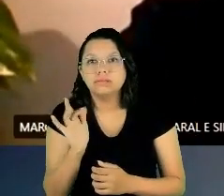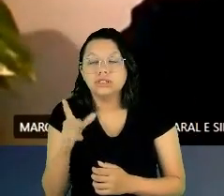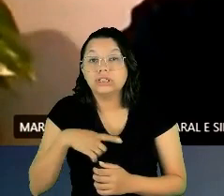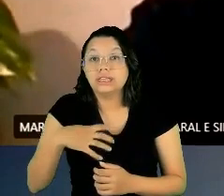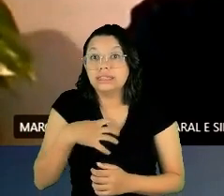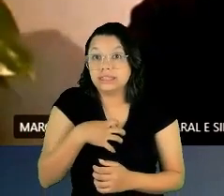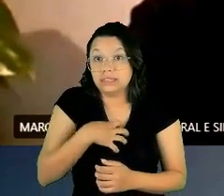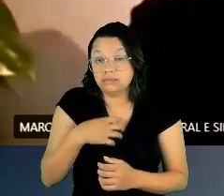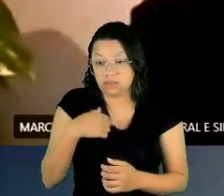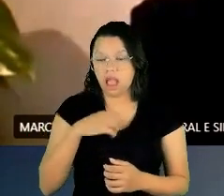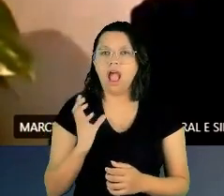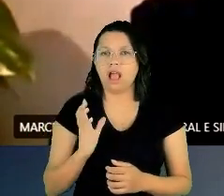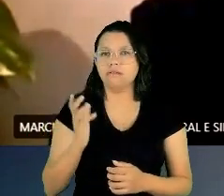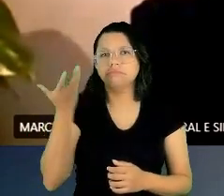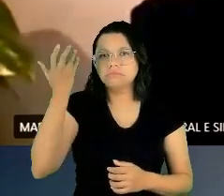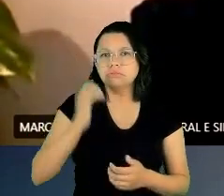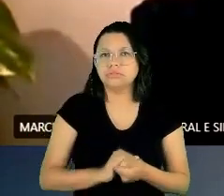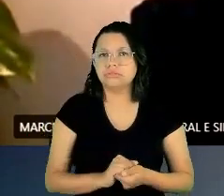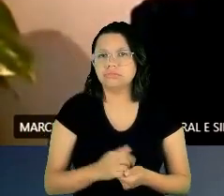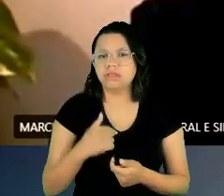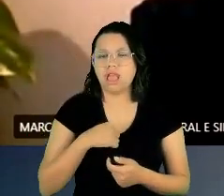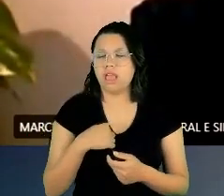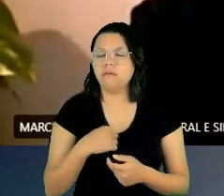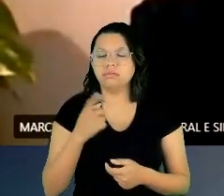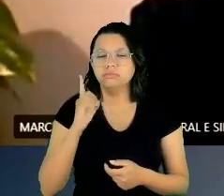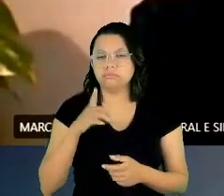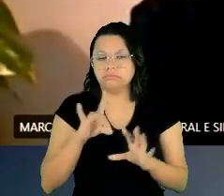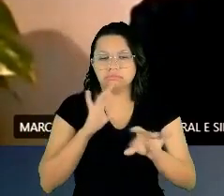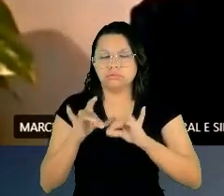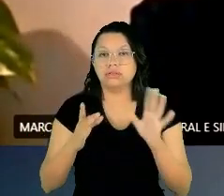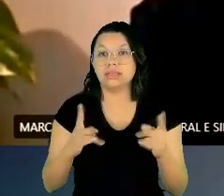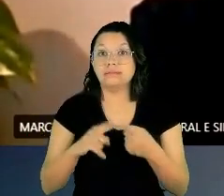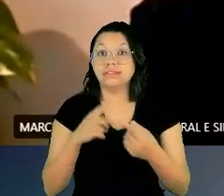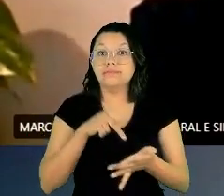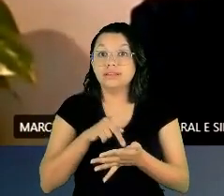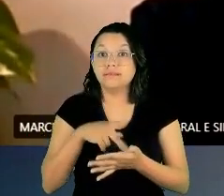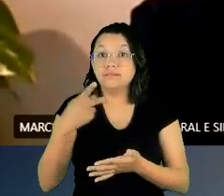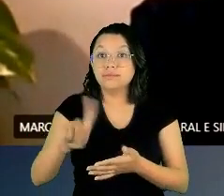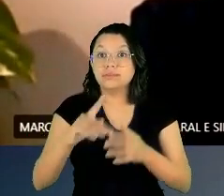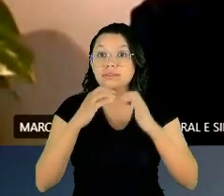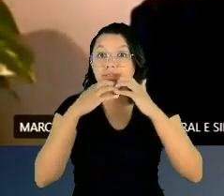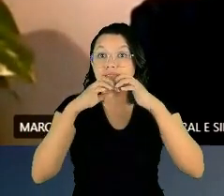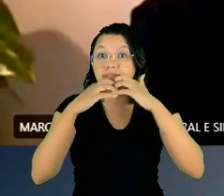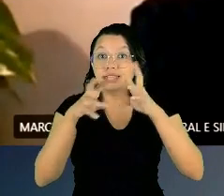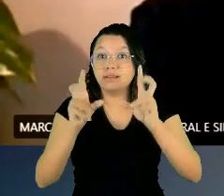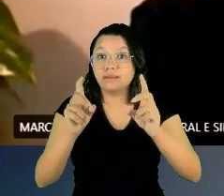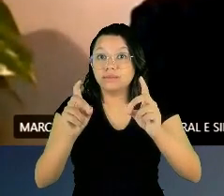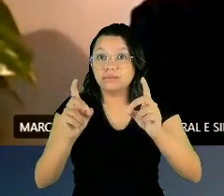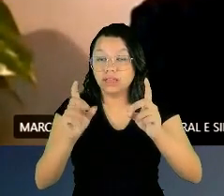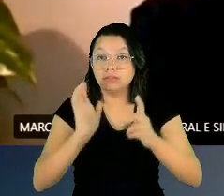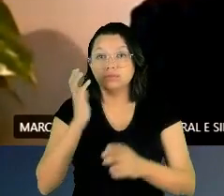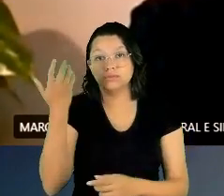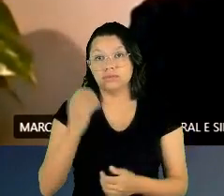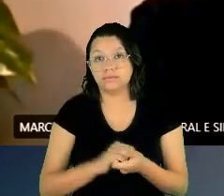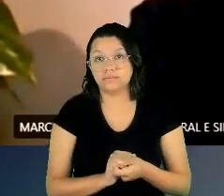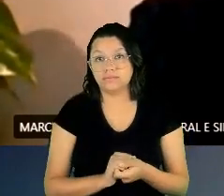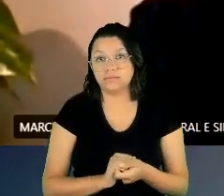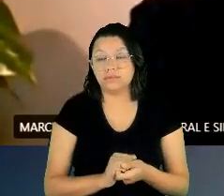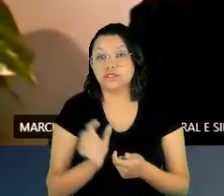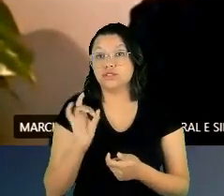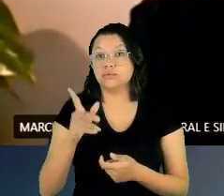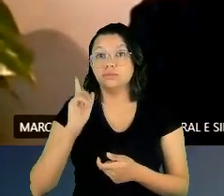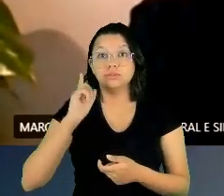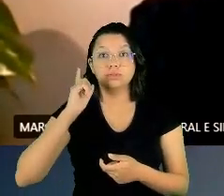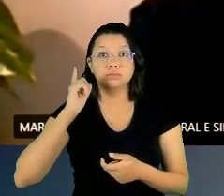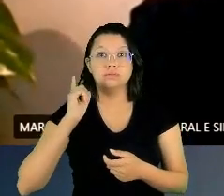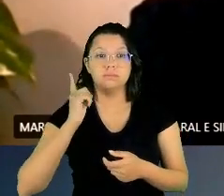a sensação de que fui eu que decidi, né? Fui eu que deliberei. Mas, na verdade, foi seu cérebro automático que